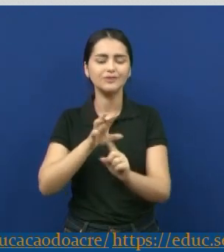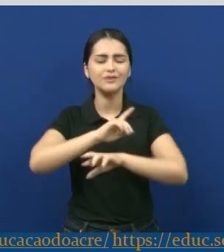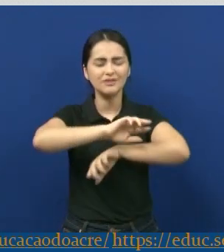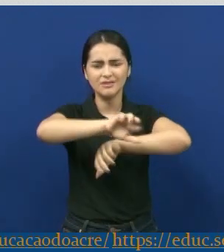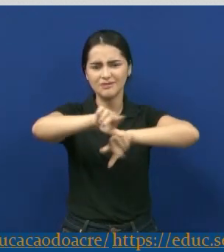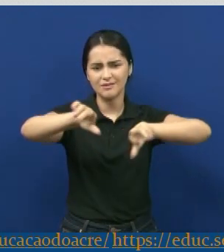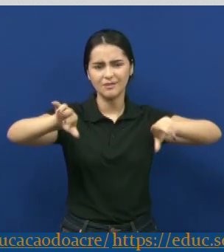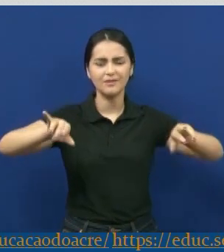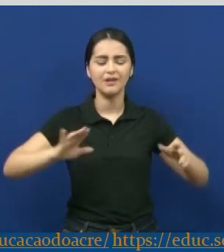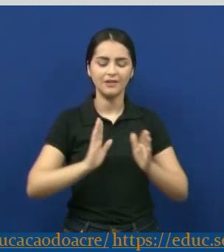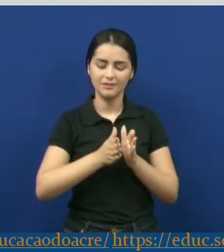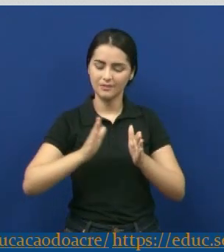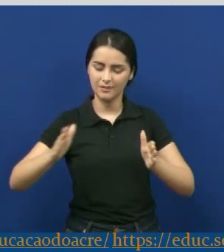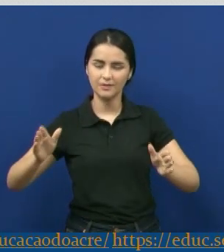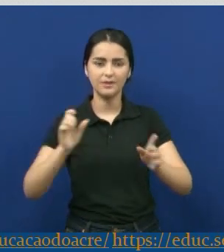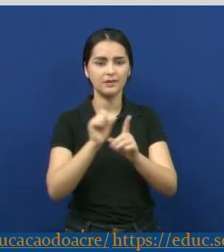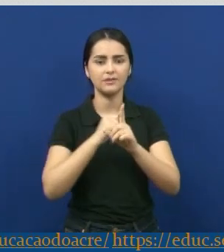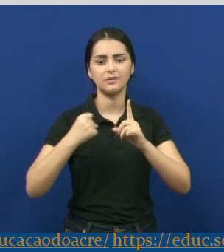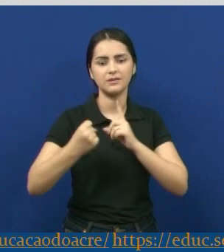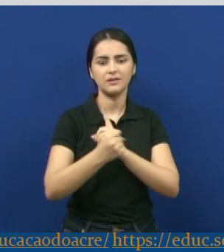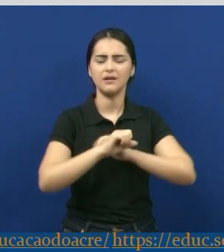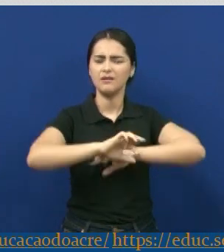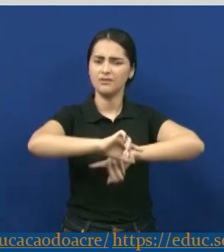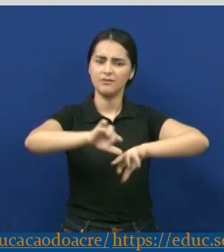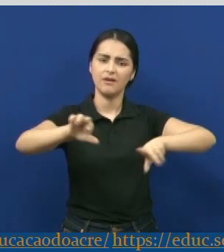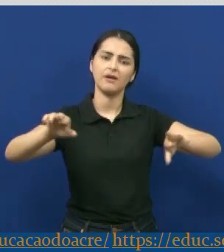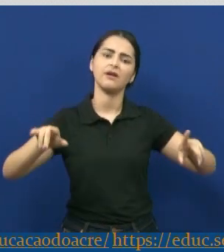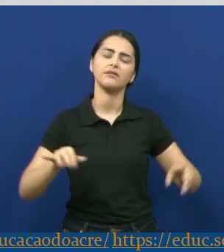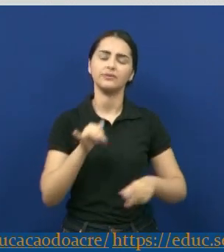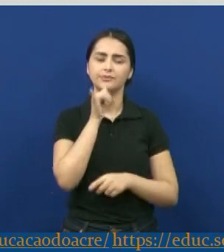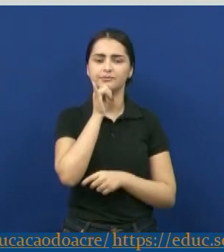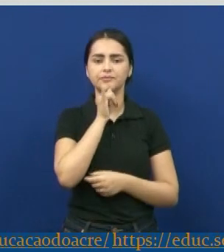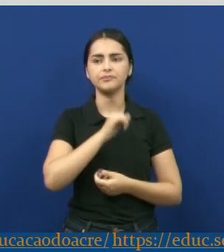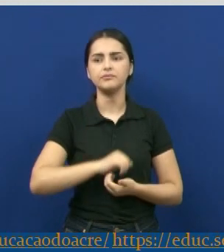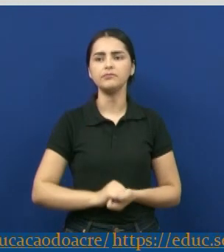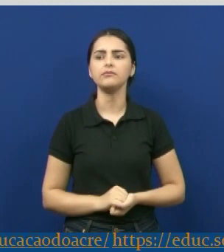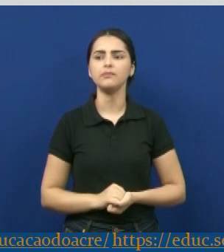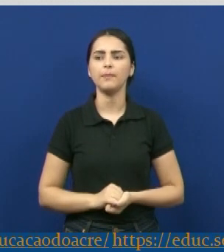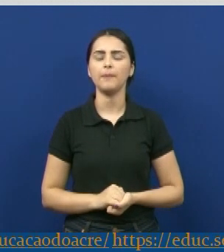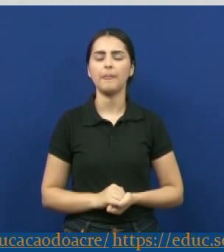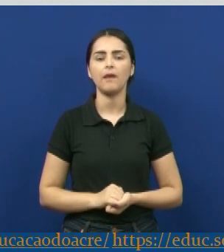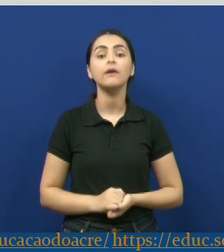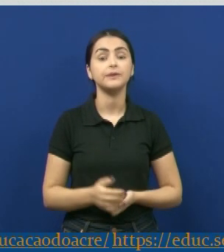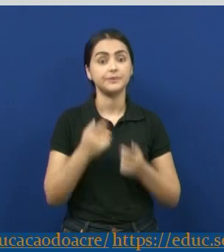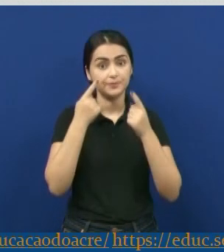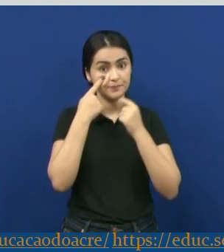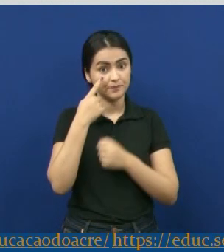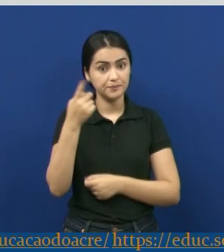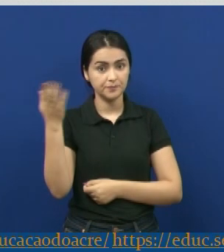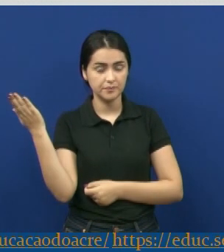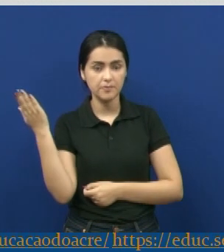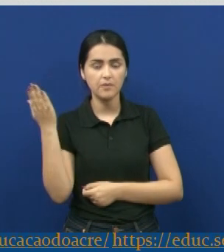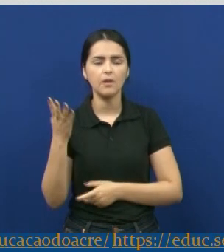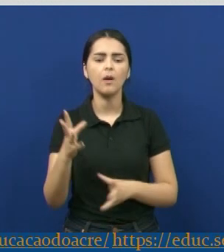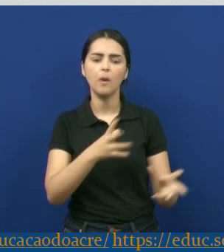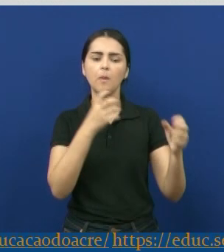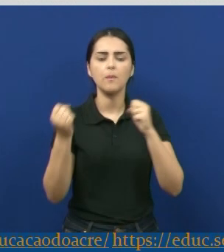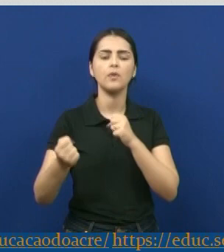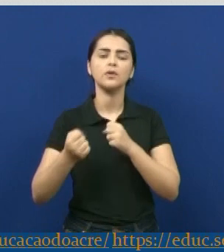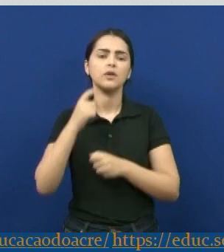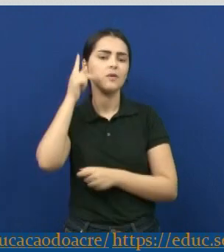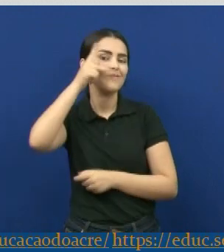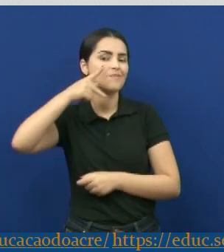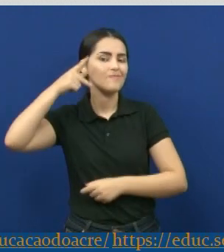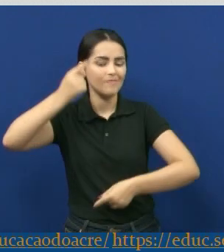né, dividido na nossa sociedade de diversas formas. Gente, olha só, o poder político.